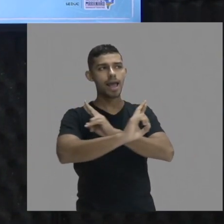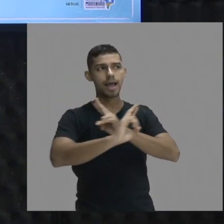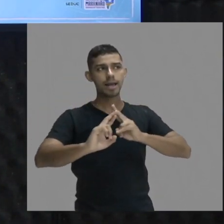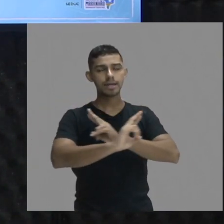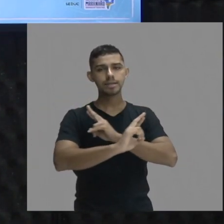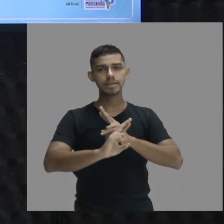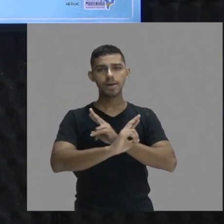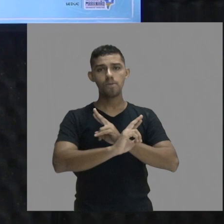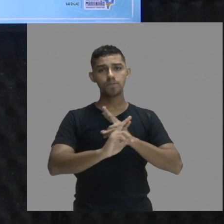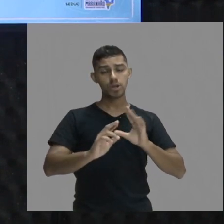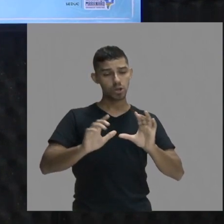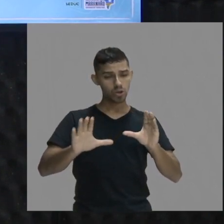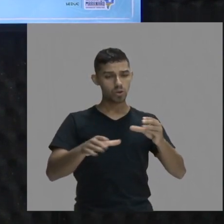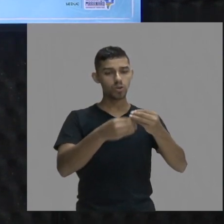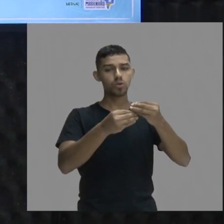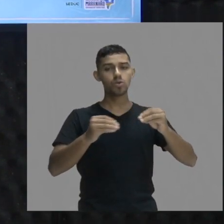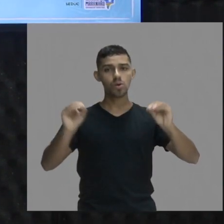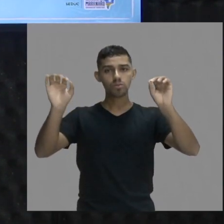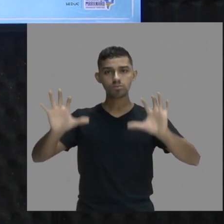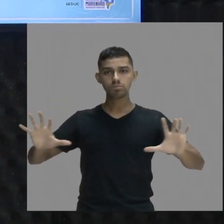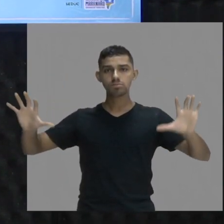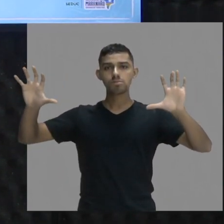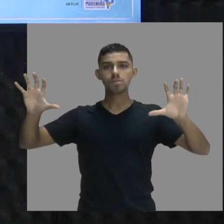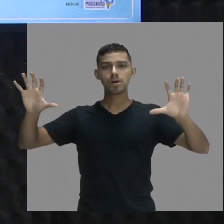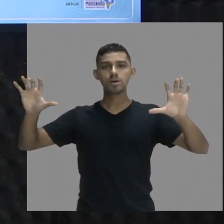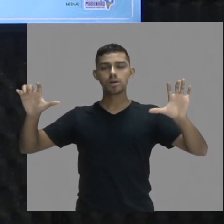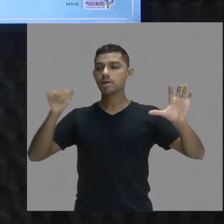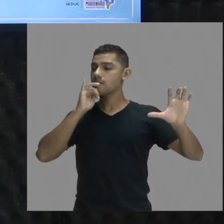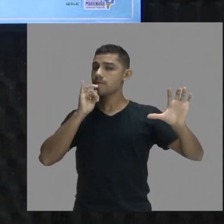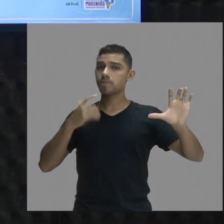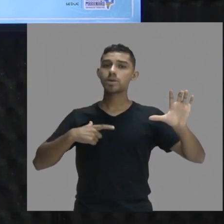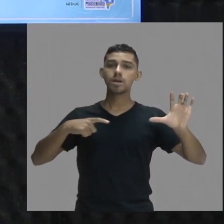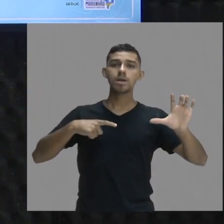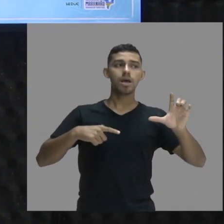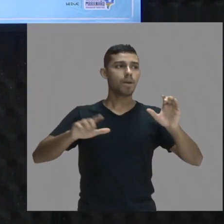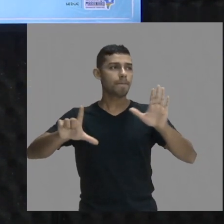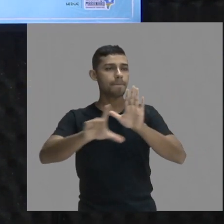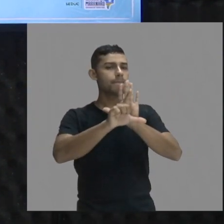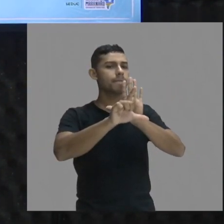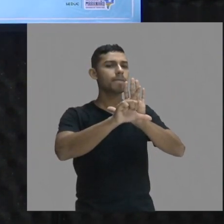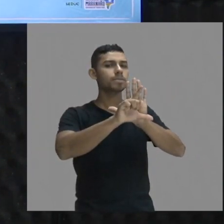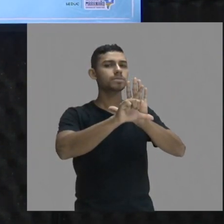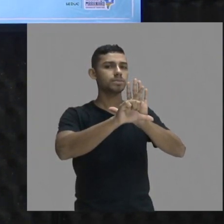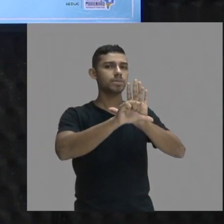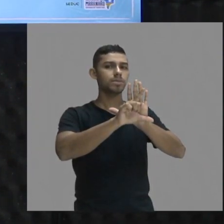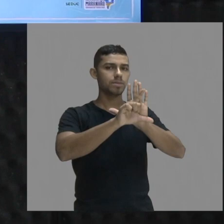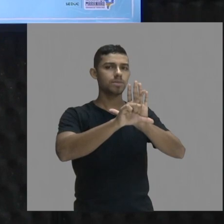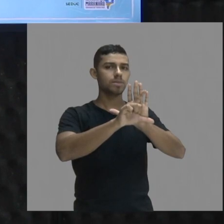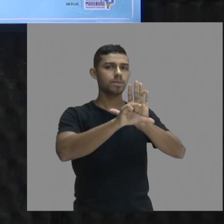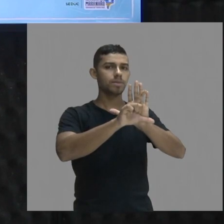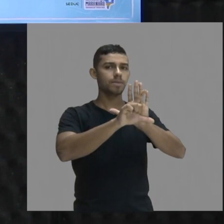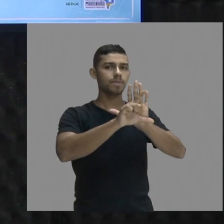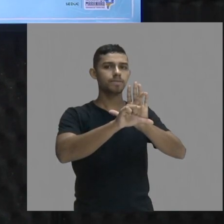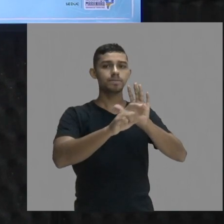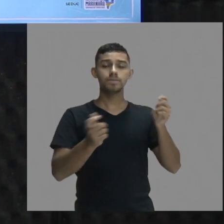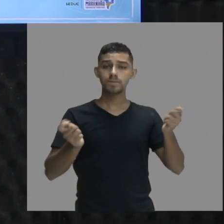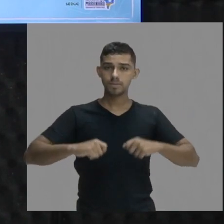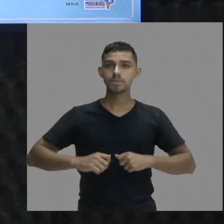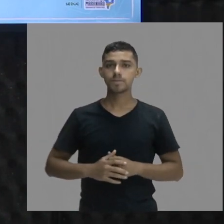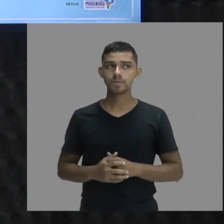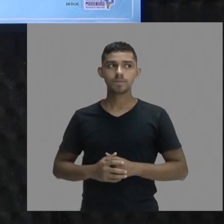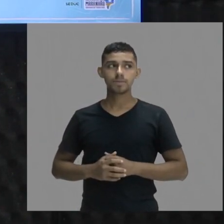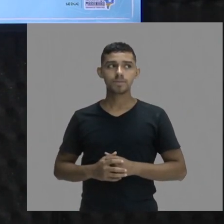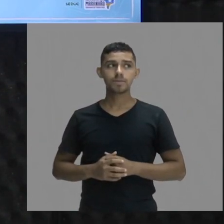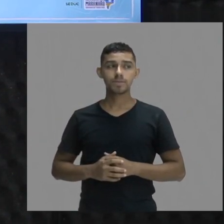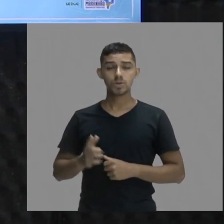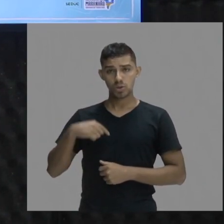relação entre dois conjuntos. Tá? Uma relação estabelecida por uma lei de associação. Agora, turminha, é bom